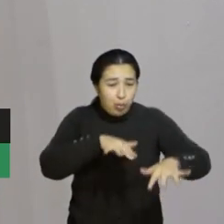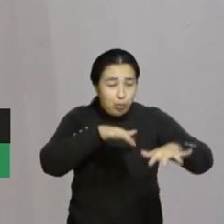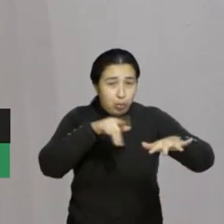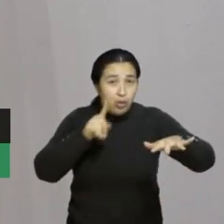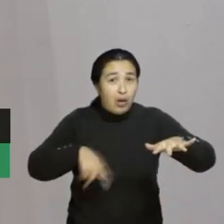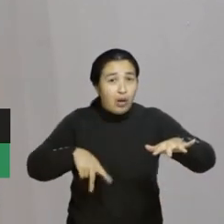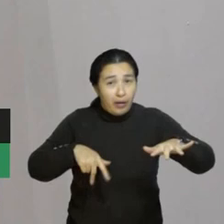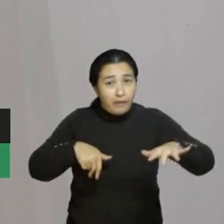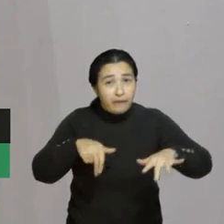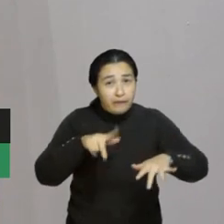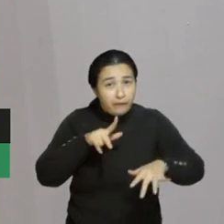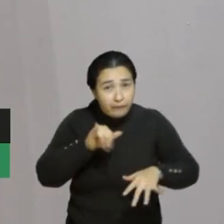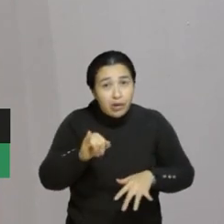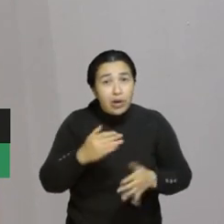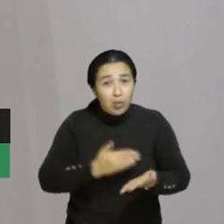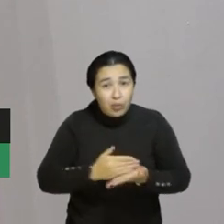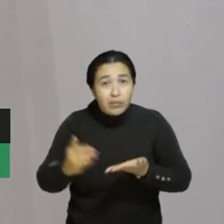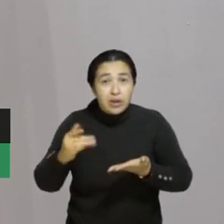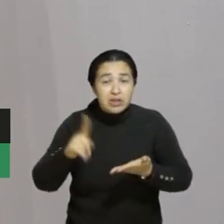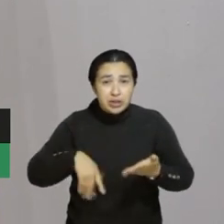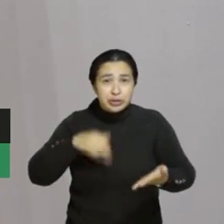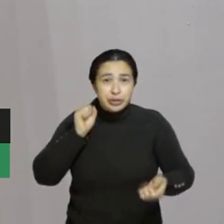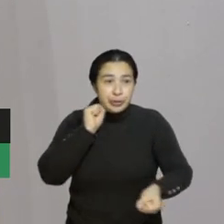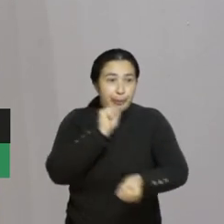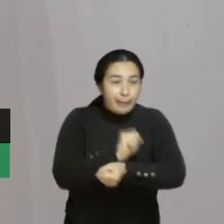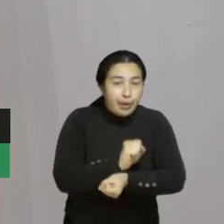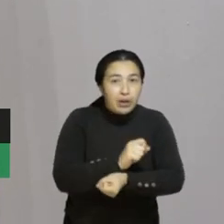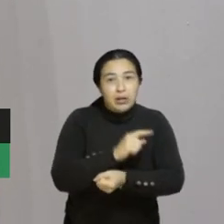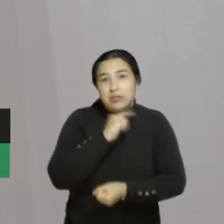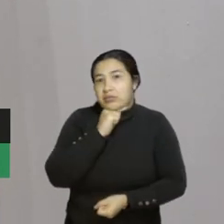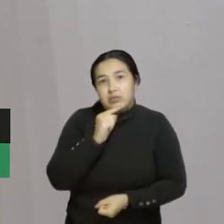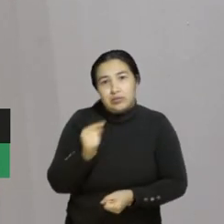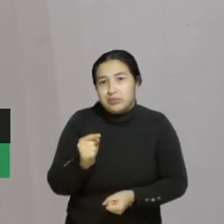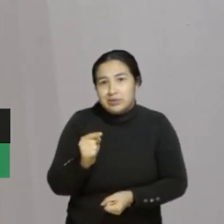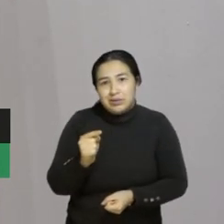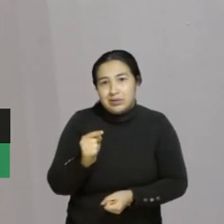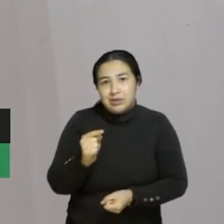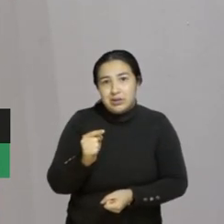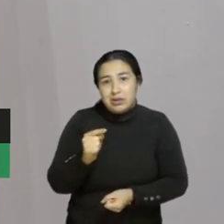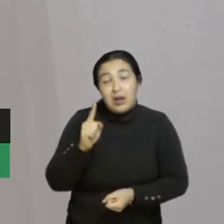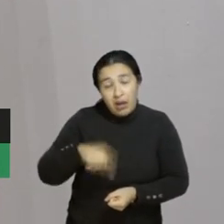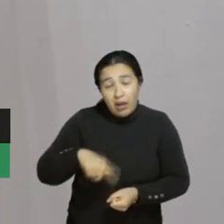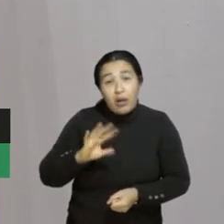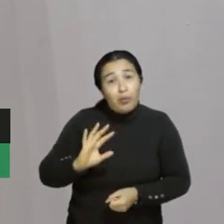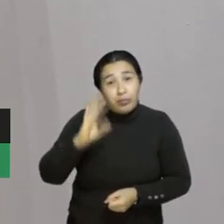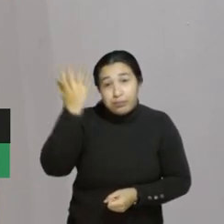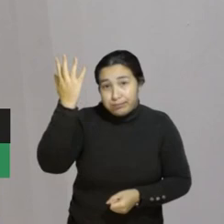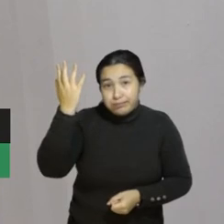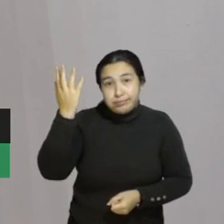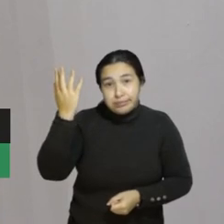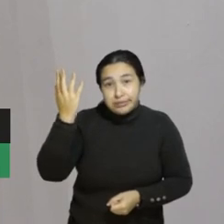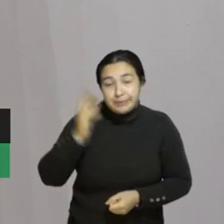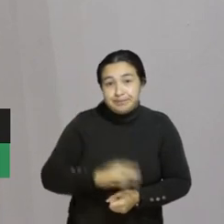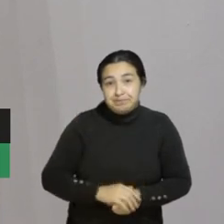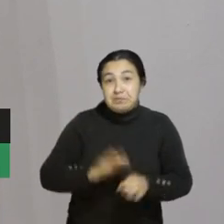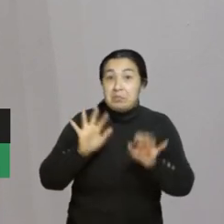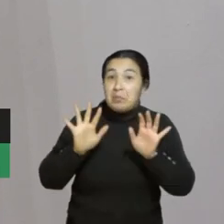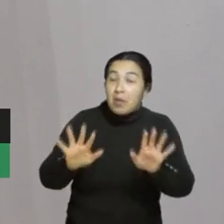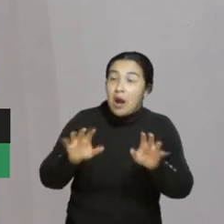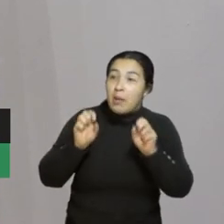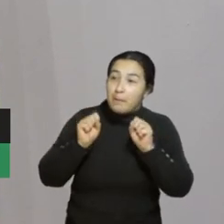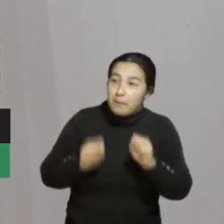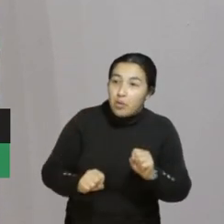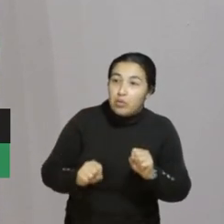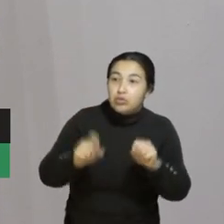Não há como impedir o alagamento das nossas regiões. Isso é uma coisa que vai acontecer. Mas nós podemos